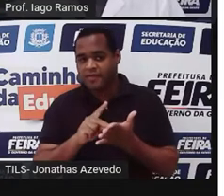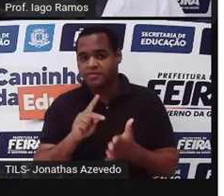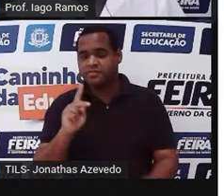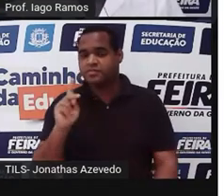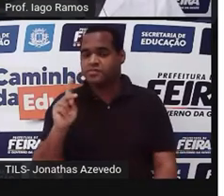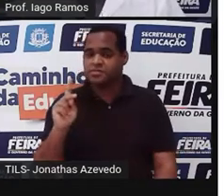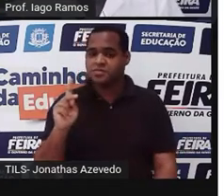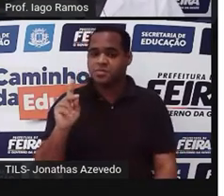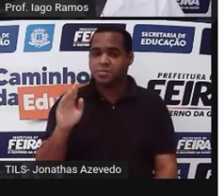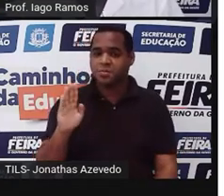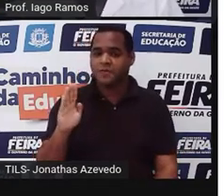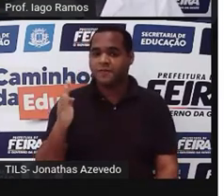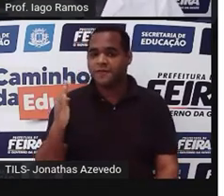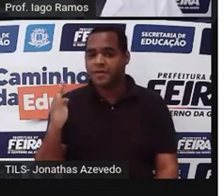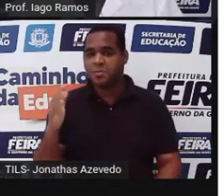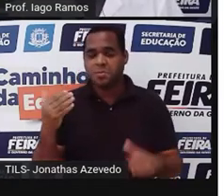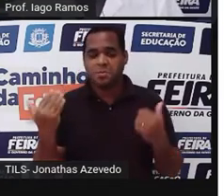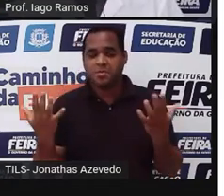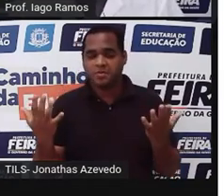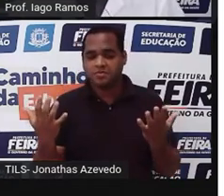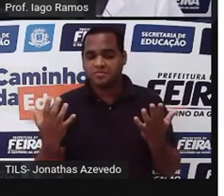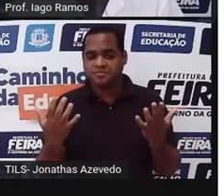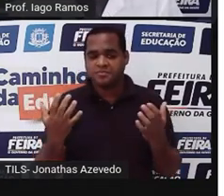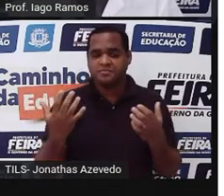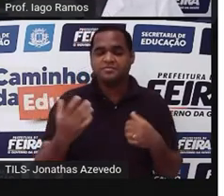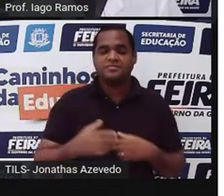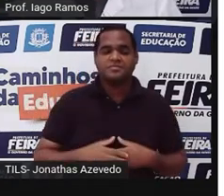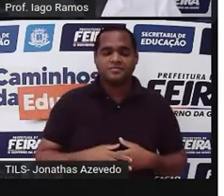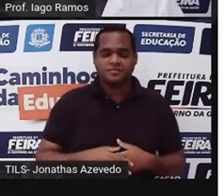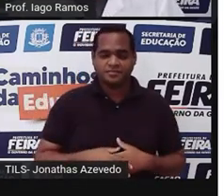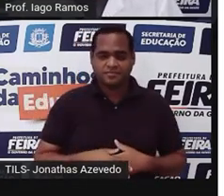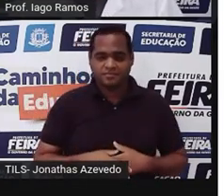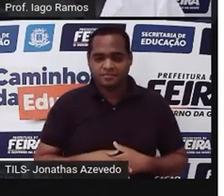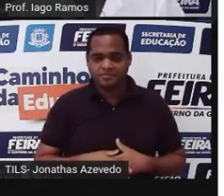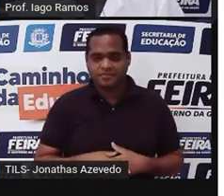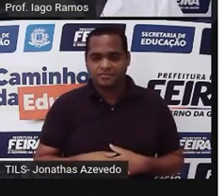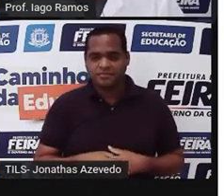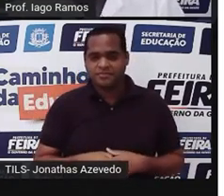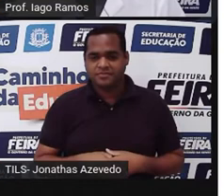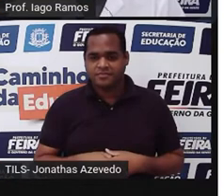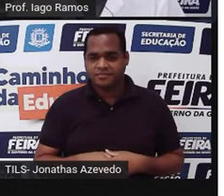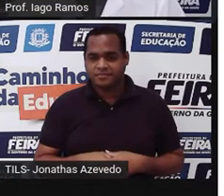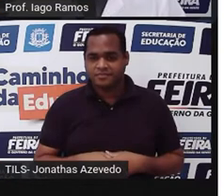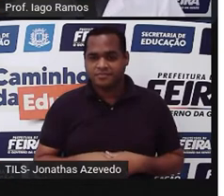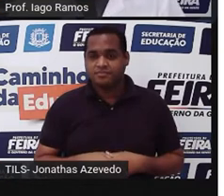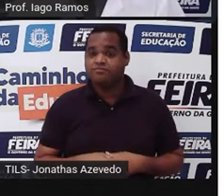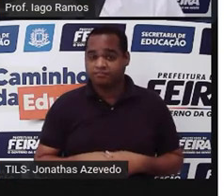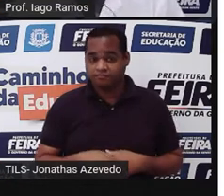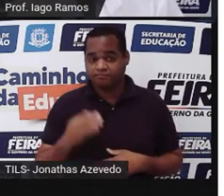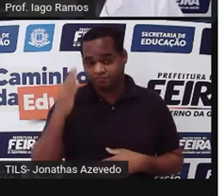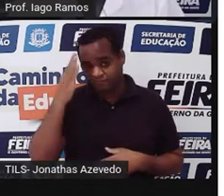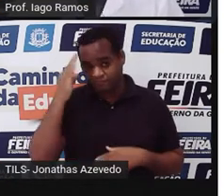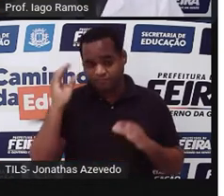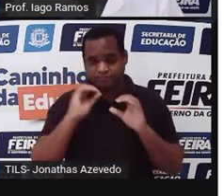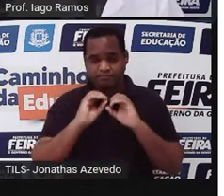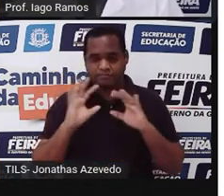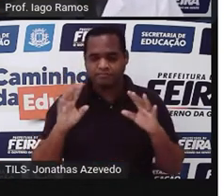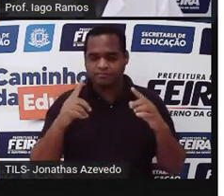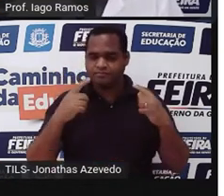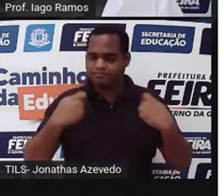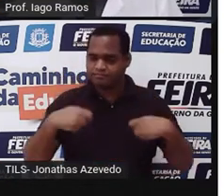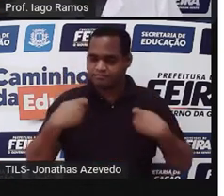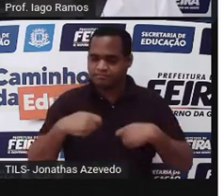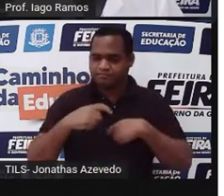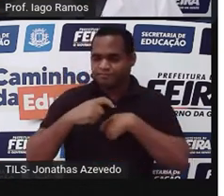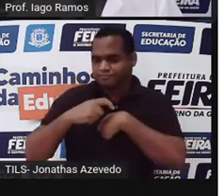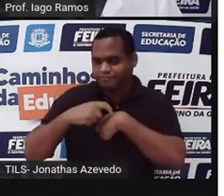show ou isso é falso botãozinho vermelho faux tá tão claro que você vai precisar de